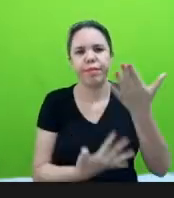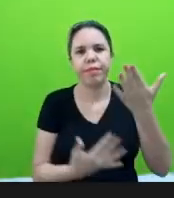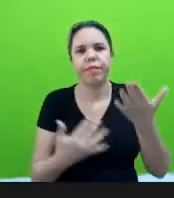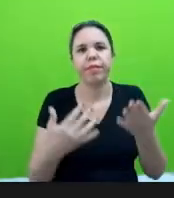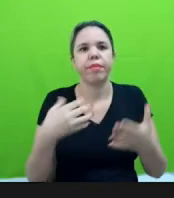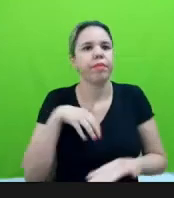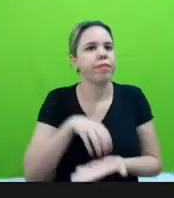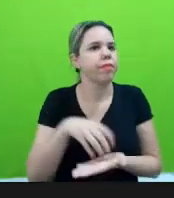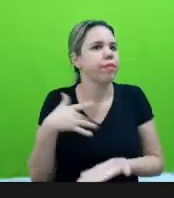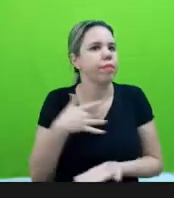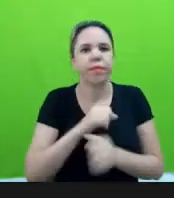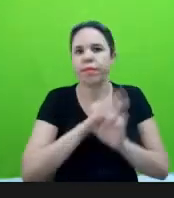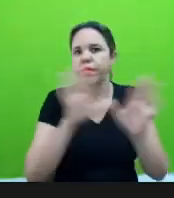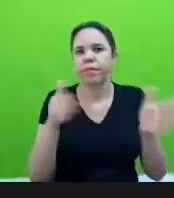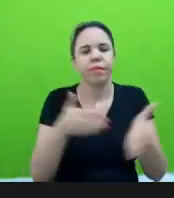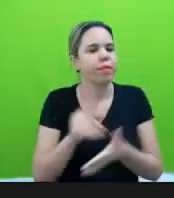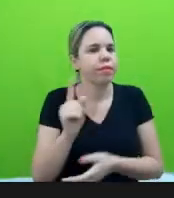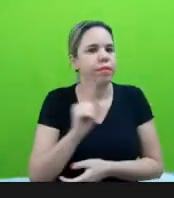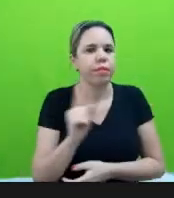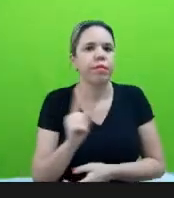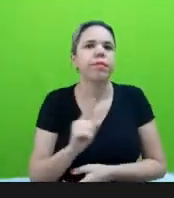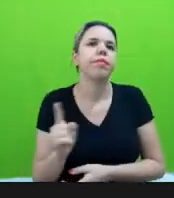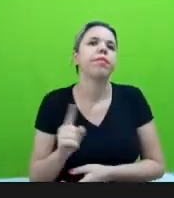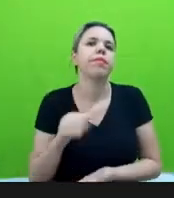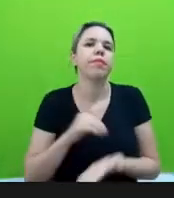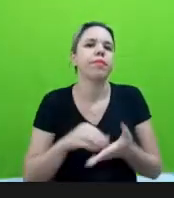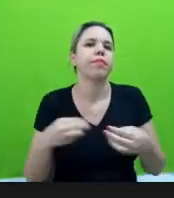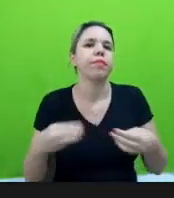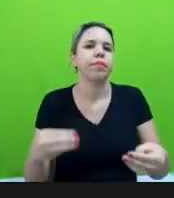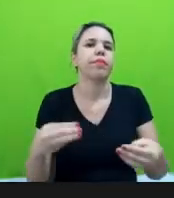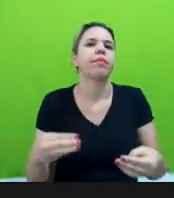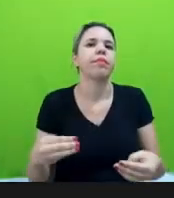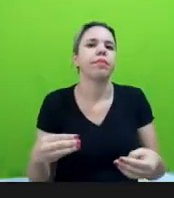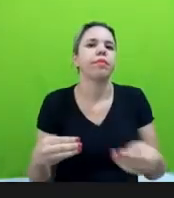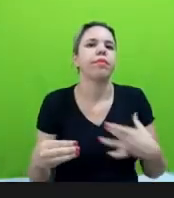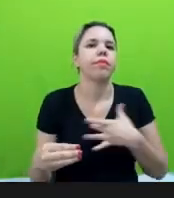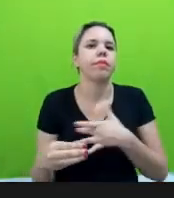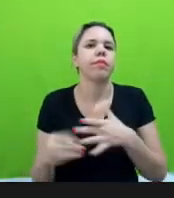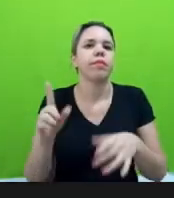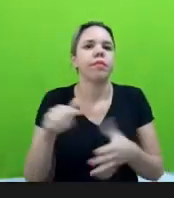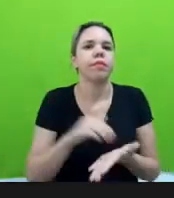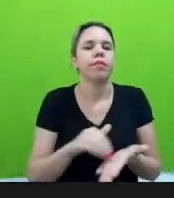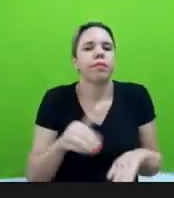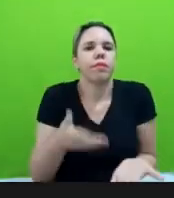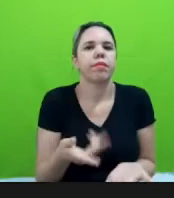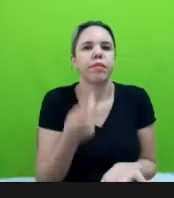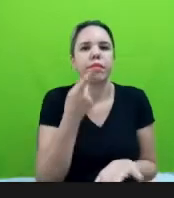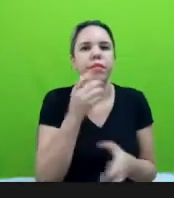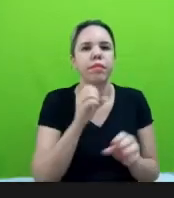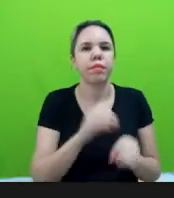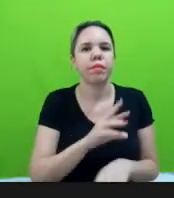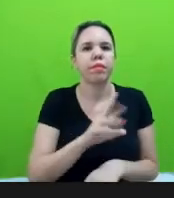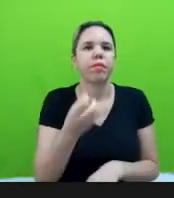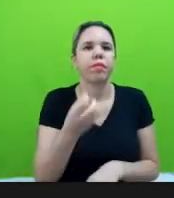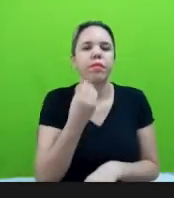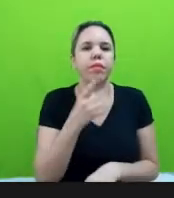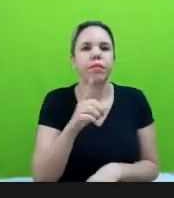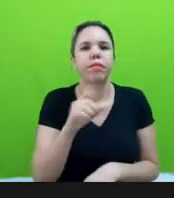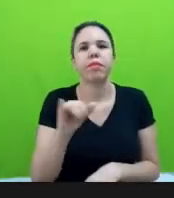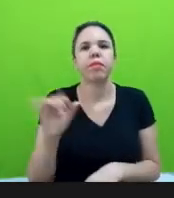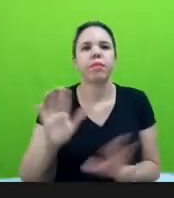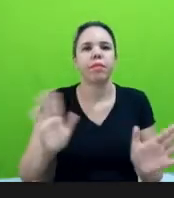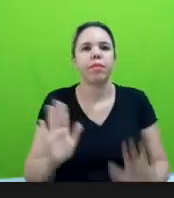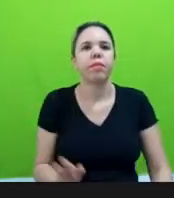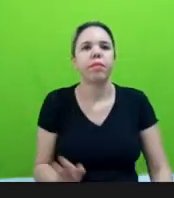são transparentes assim, como o caso do Ministério da Saúde no meio da pandemia, e Secretaria da Saúde, aqui falando do caso de São Paulo, que não é boa de lá, viu? Para ser bem sincero, e